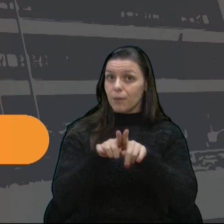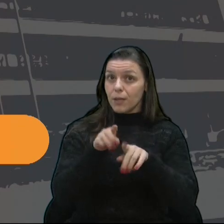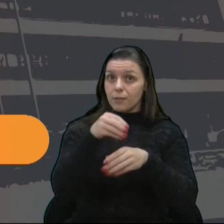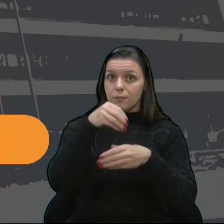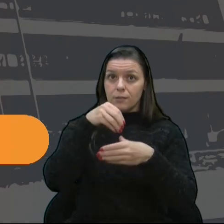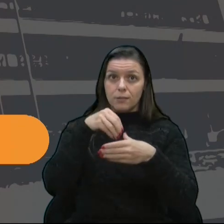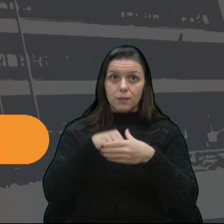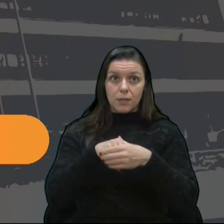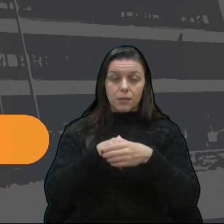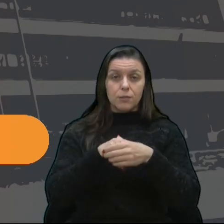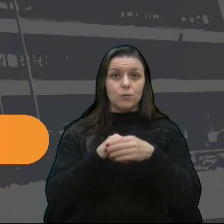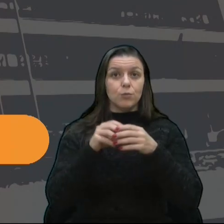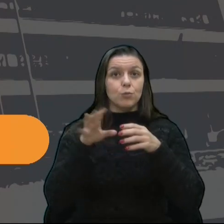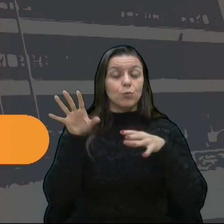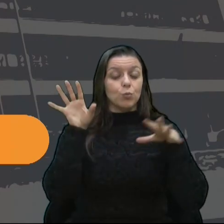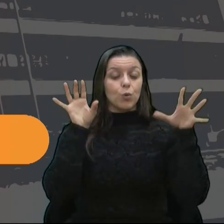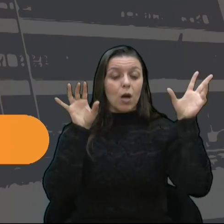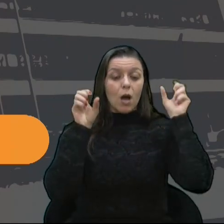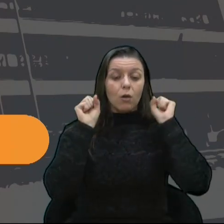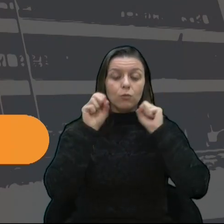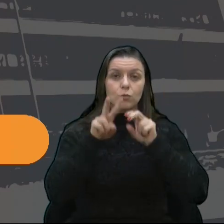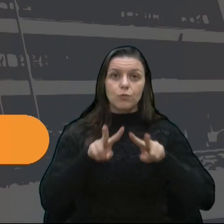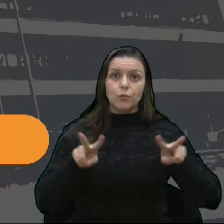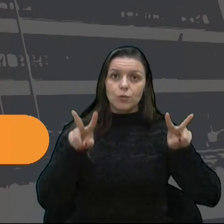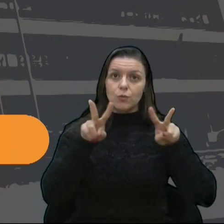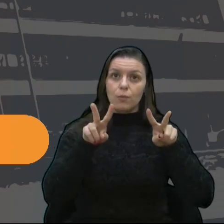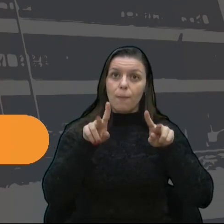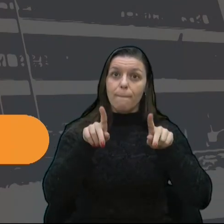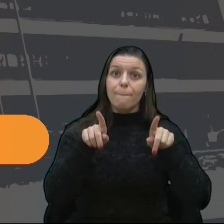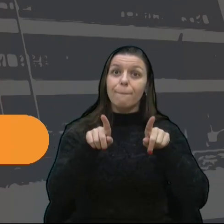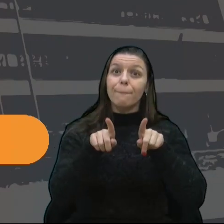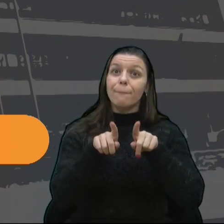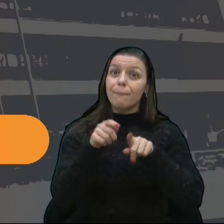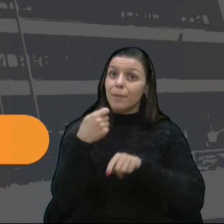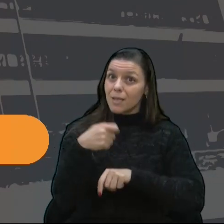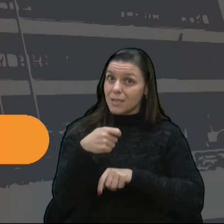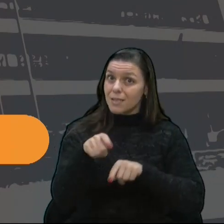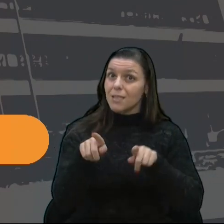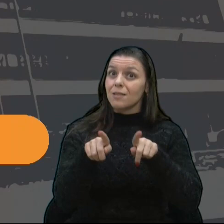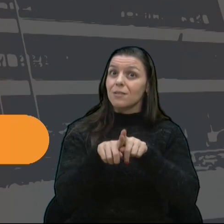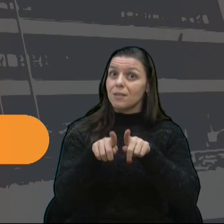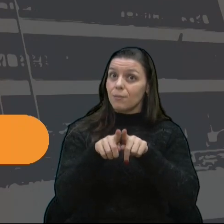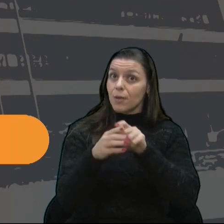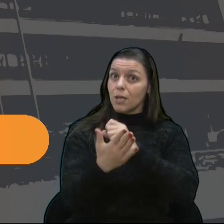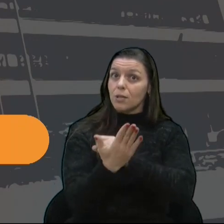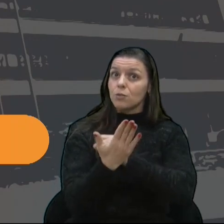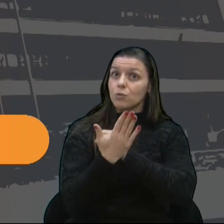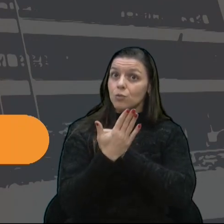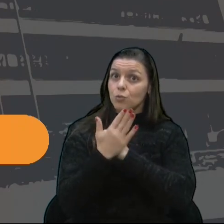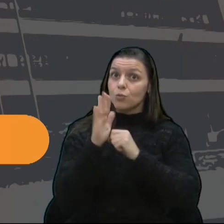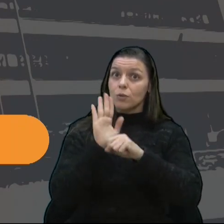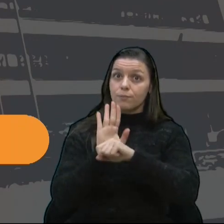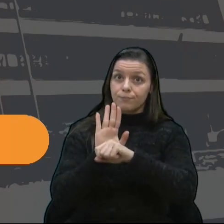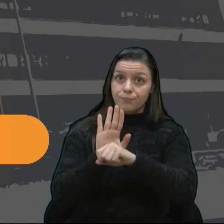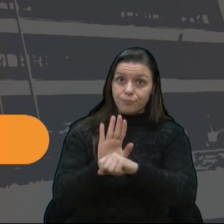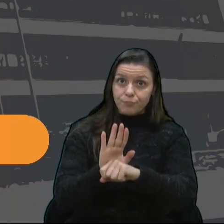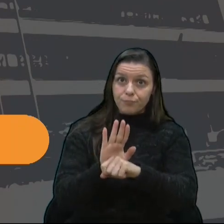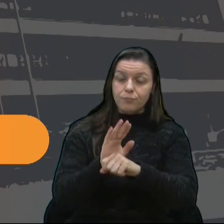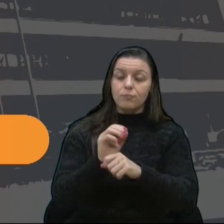ele justamente precisa dessas colaborações, dessas